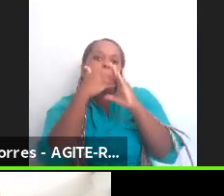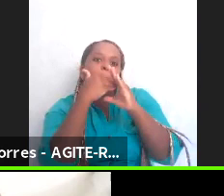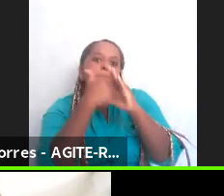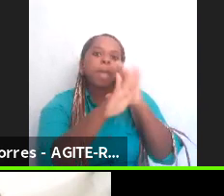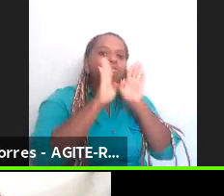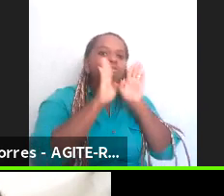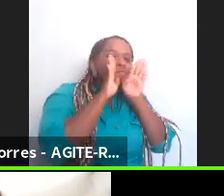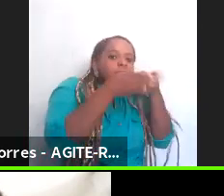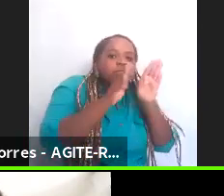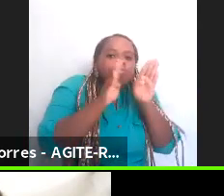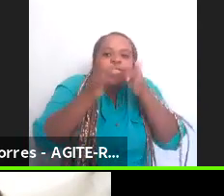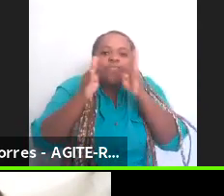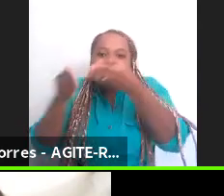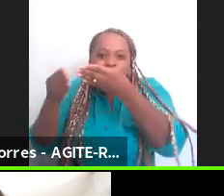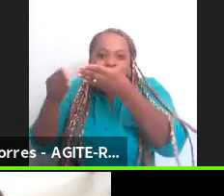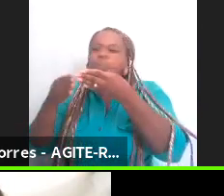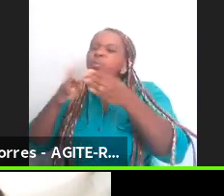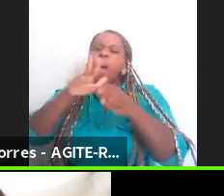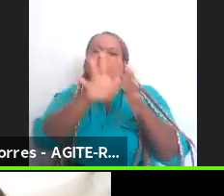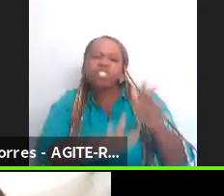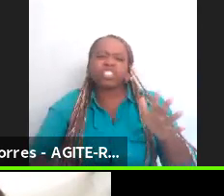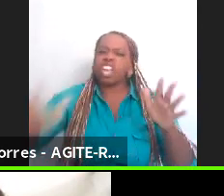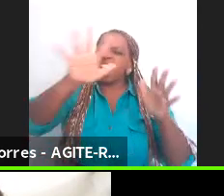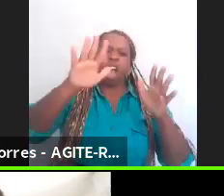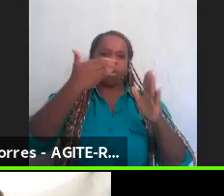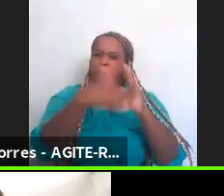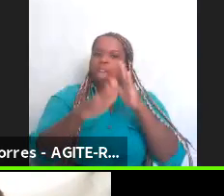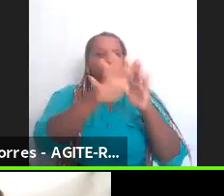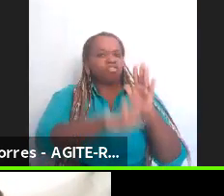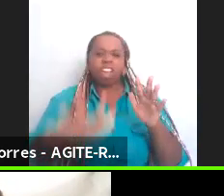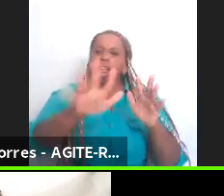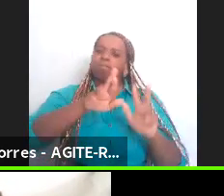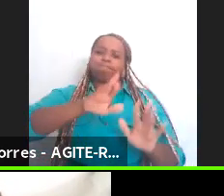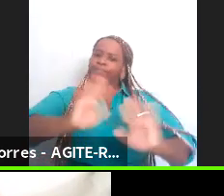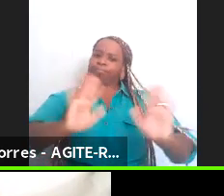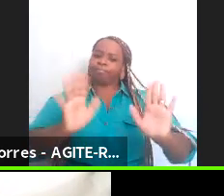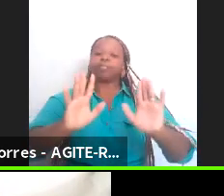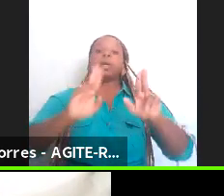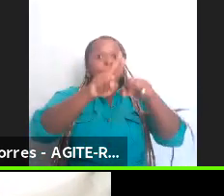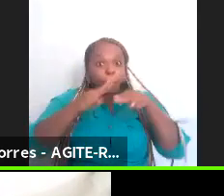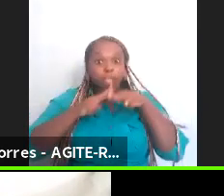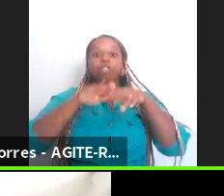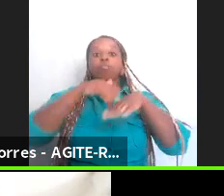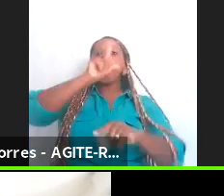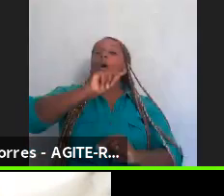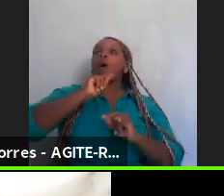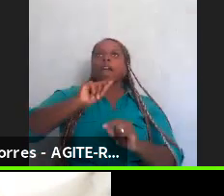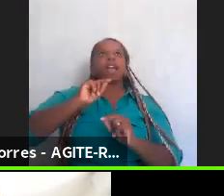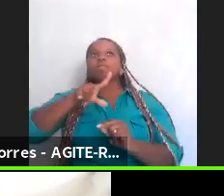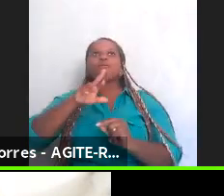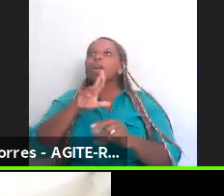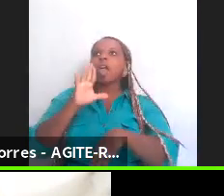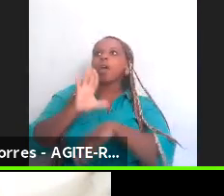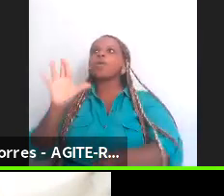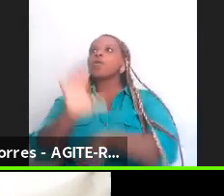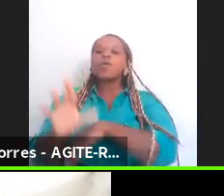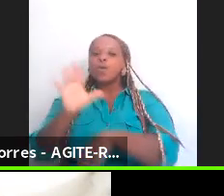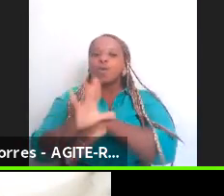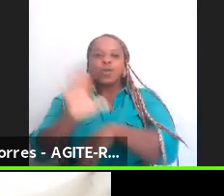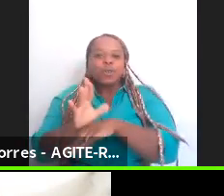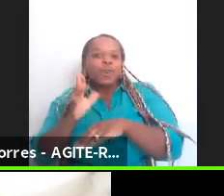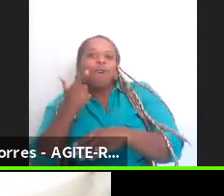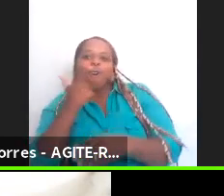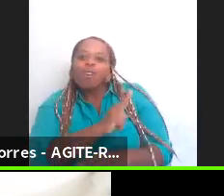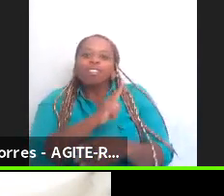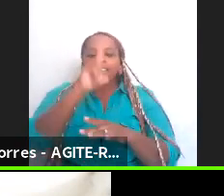editora. E eu acho que é aprimoramento, né? Quando a gente faz um curso, a gente não está só se aprimorando, né? A gente está criando a nossa rede. Então,